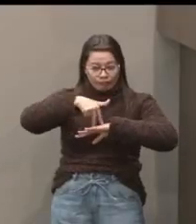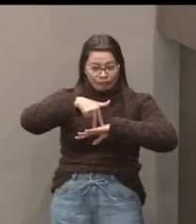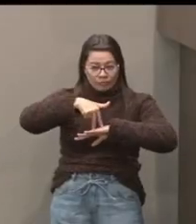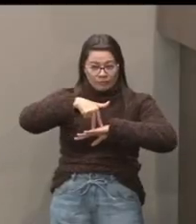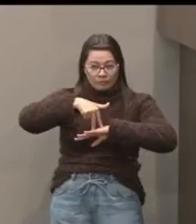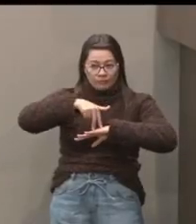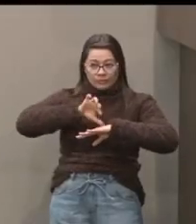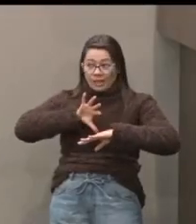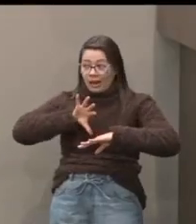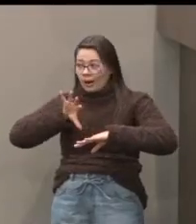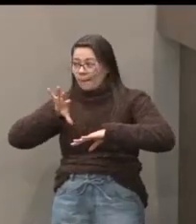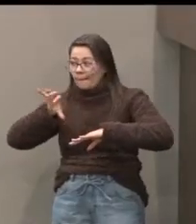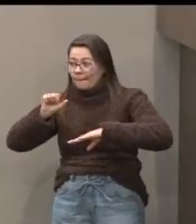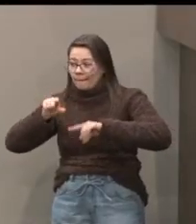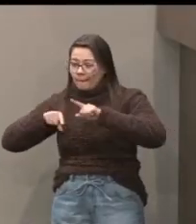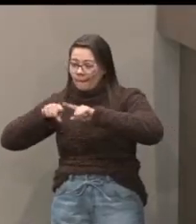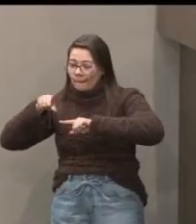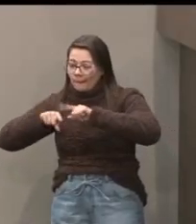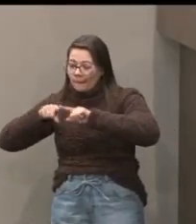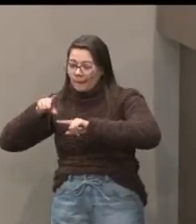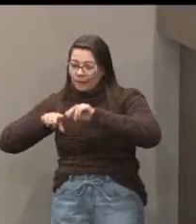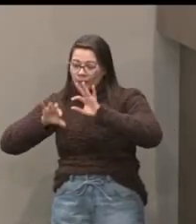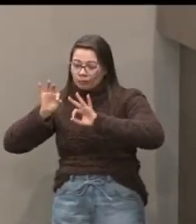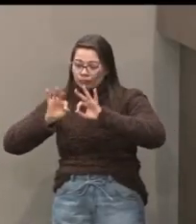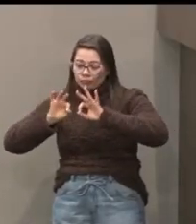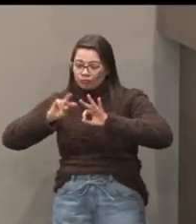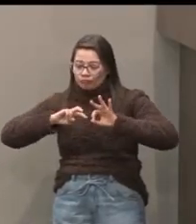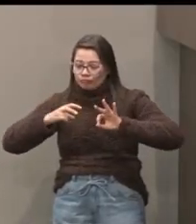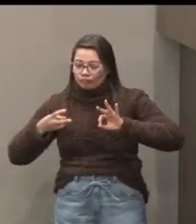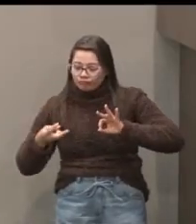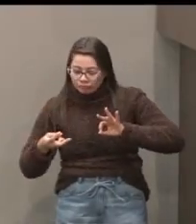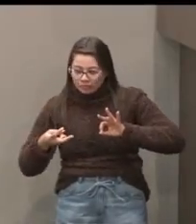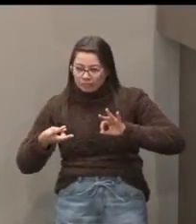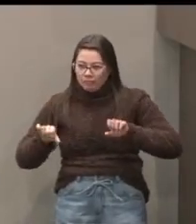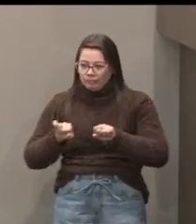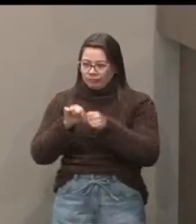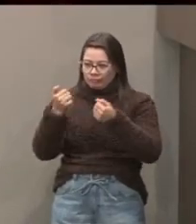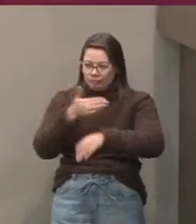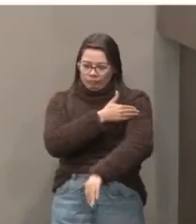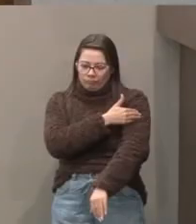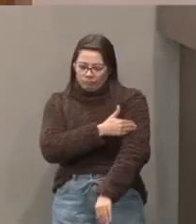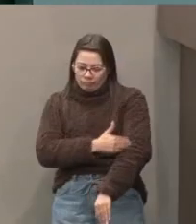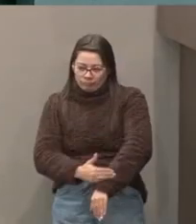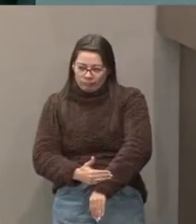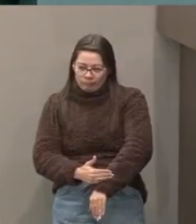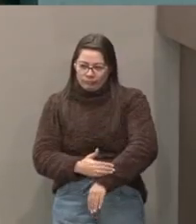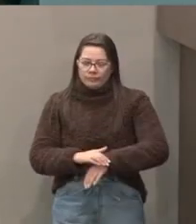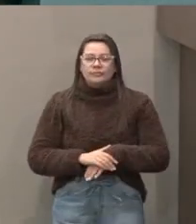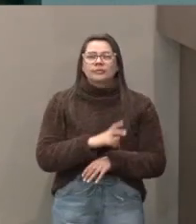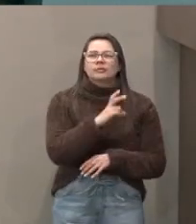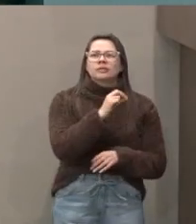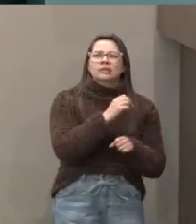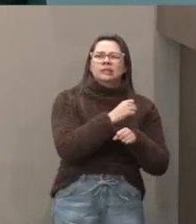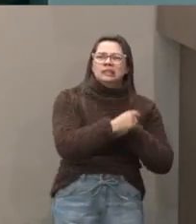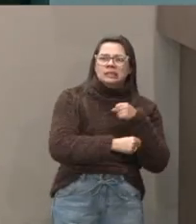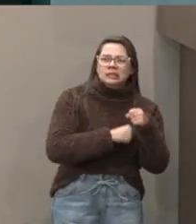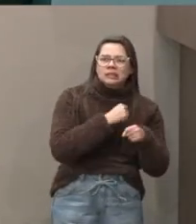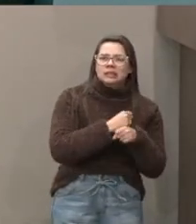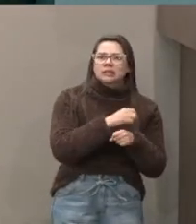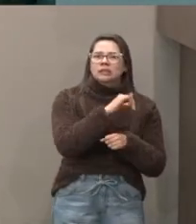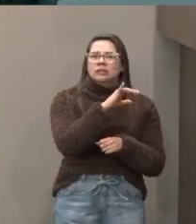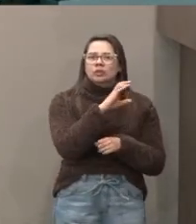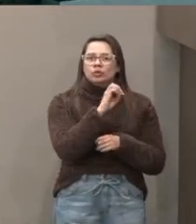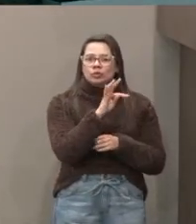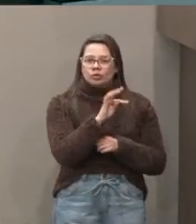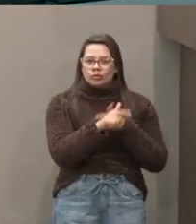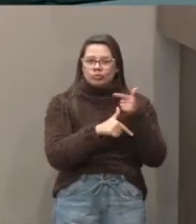para pegar um enfeite e caí e quebrei o braço. Há 50 anos, o IOT